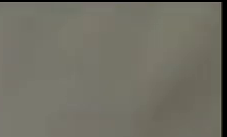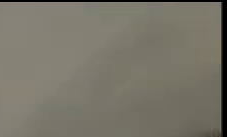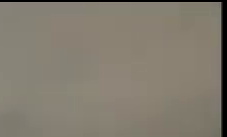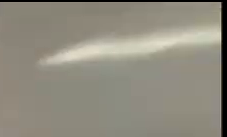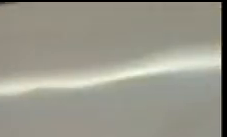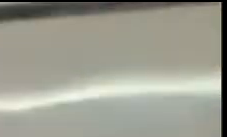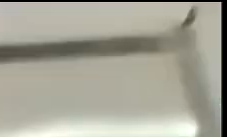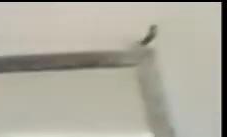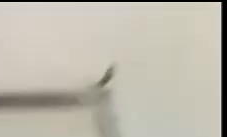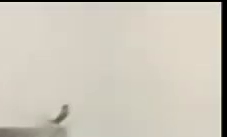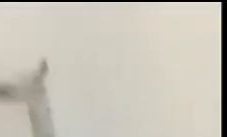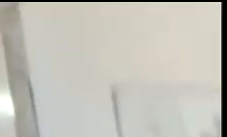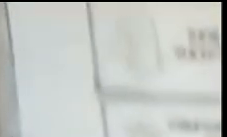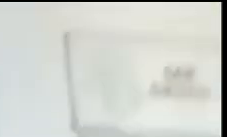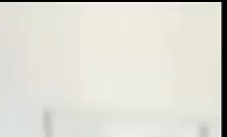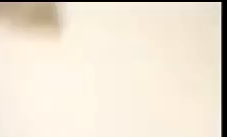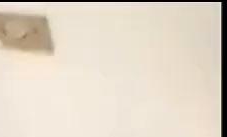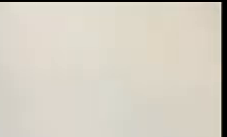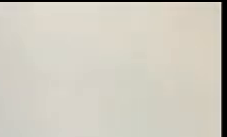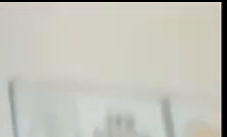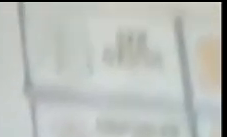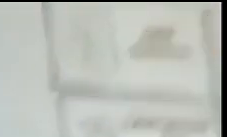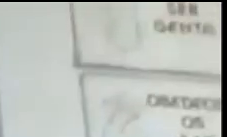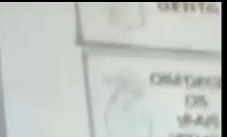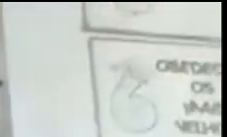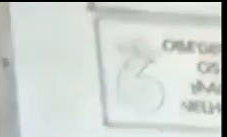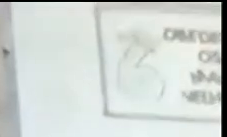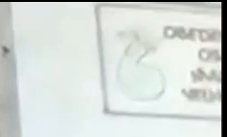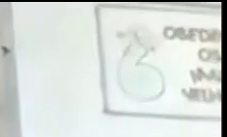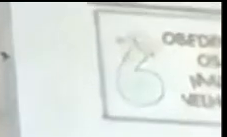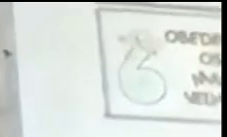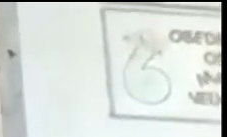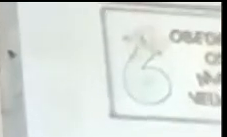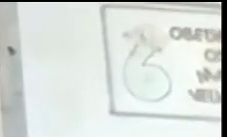Olha aí, ó, para vocês matarem um pouco da saudade.